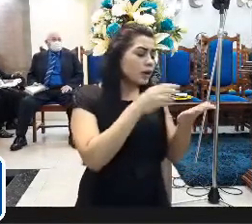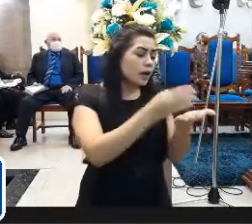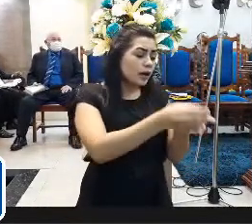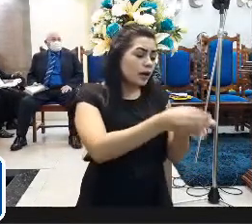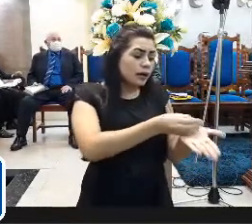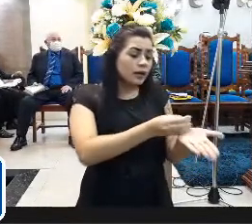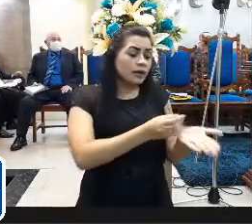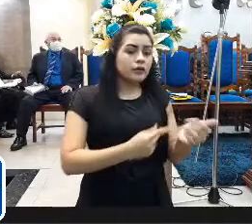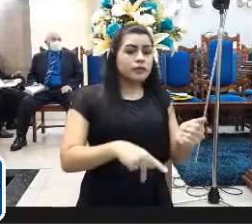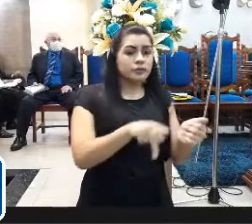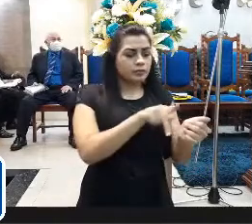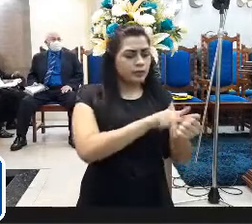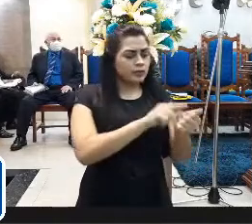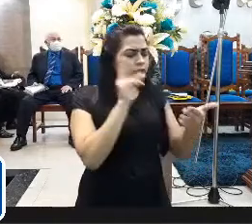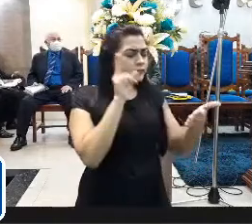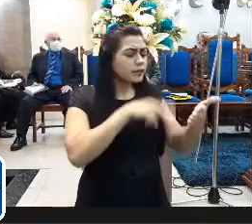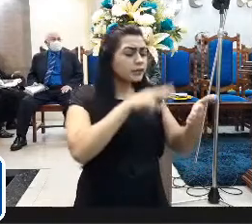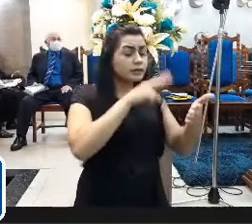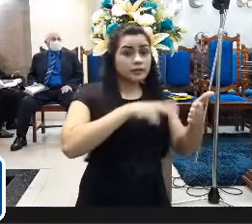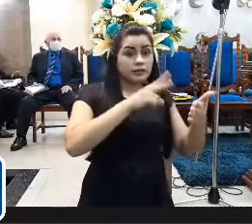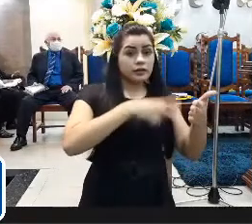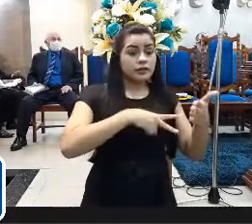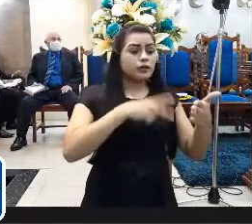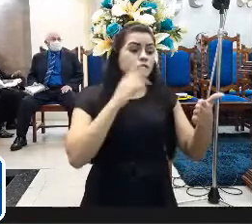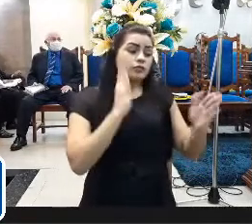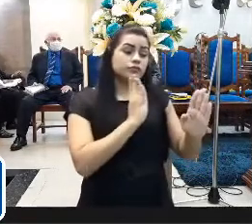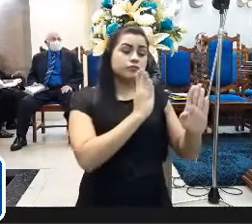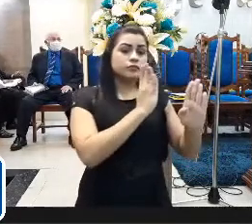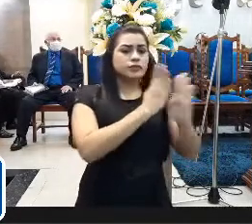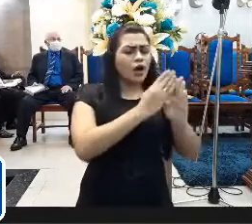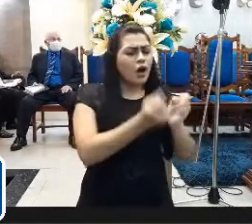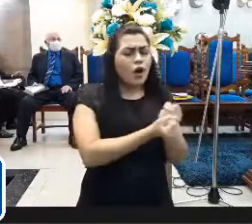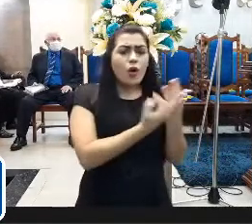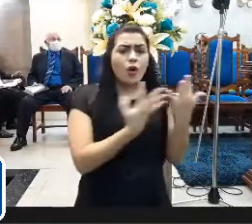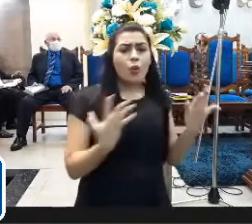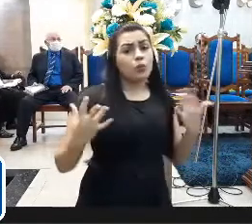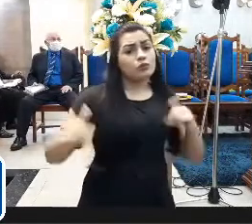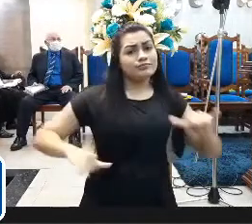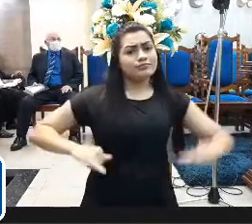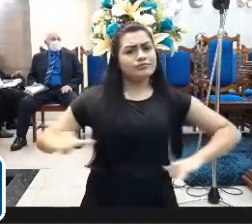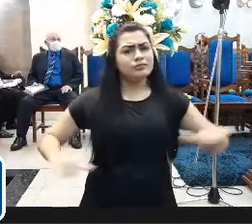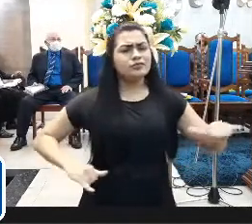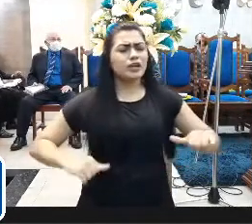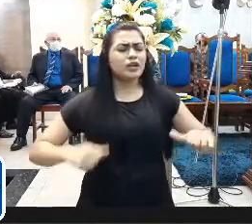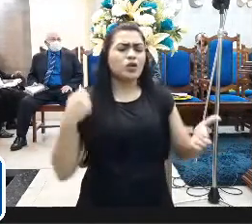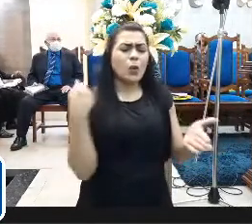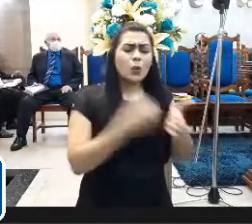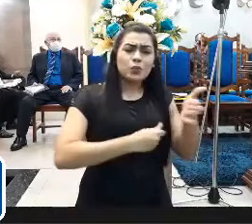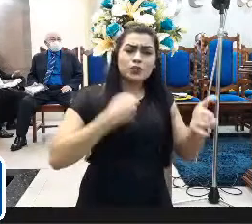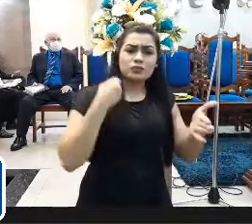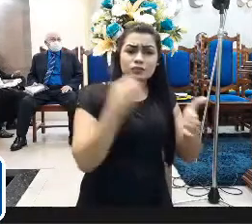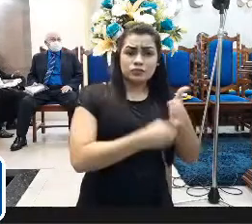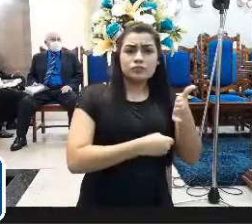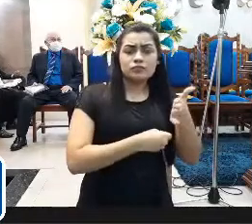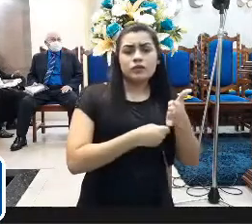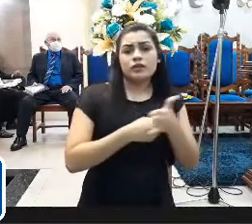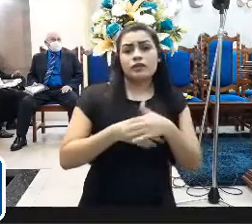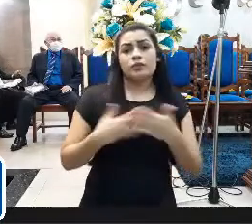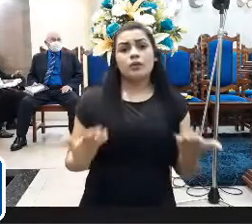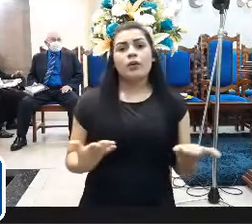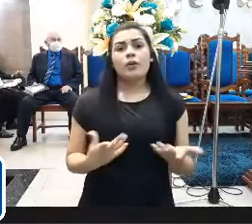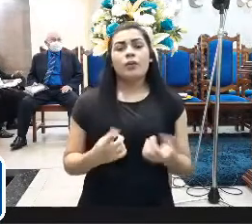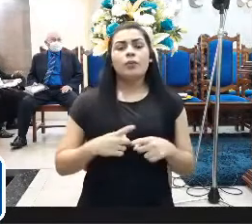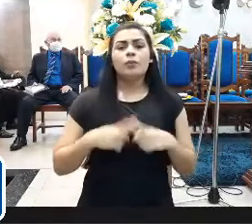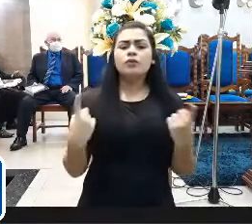está palmilhada de sofrimento. A vida do crente é de luta mesmo, é de dificuldade, não é? Louvado seja o nome do Senhor. Mas